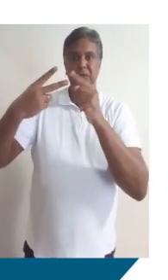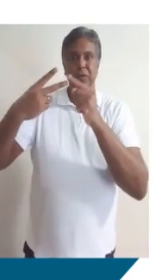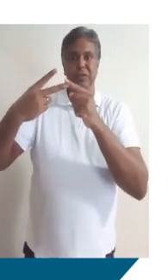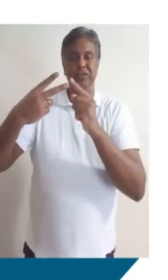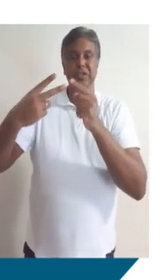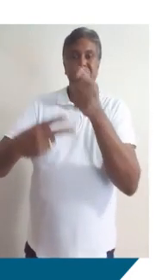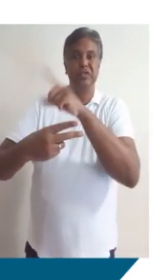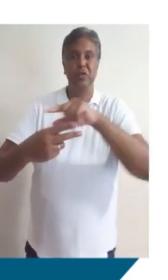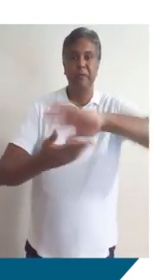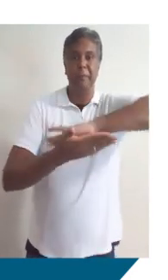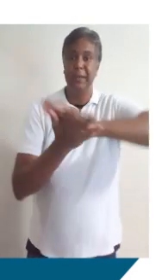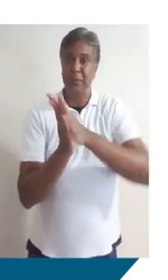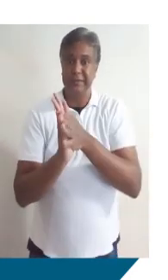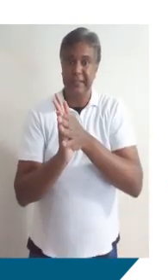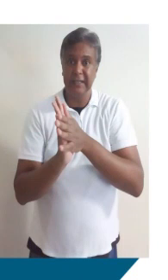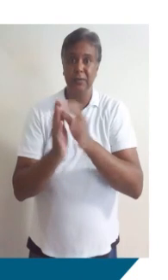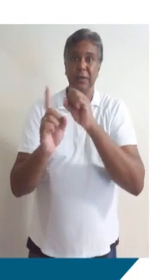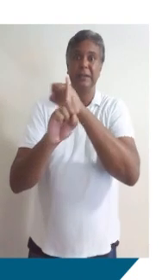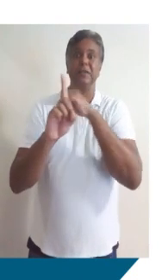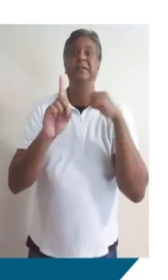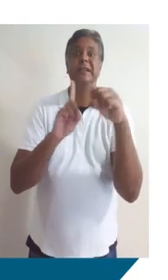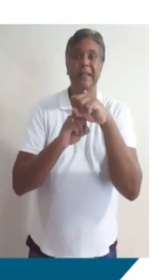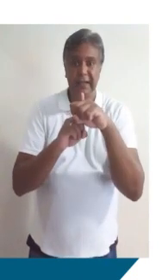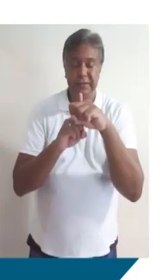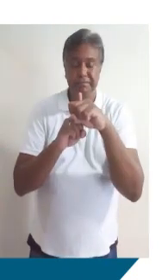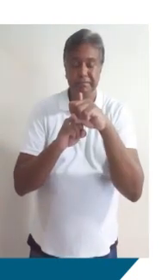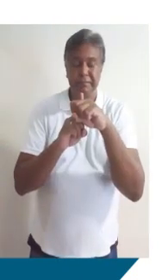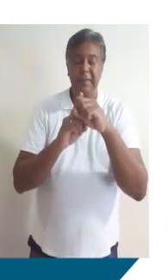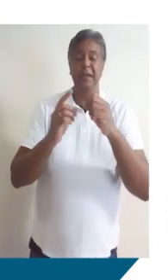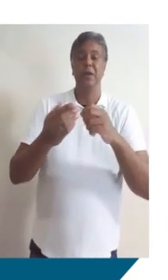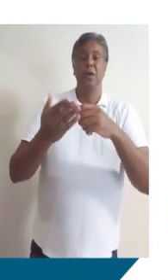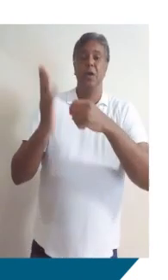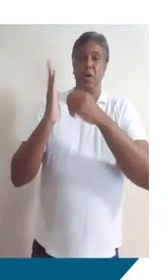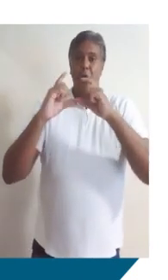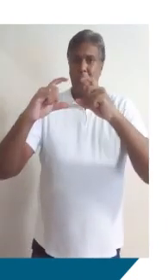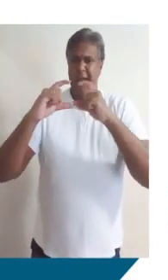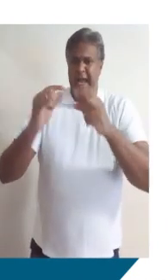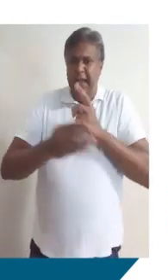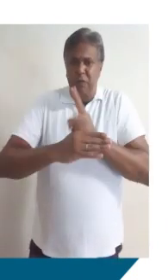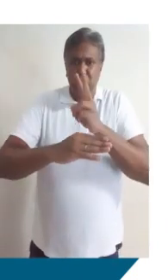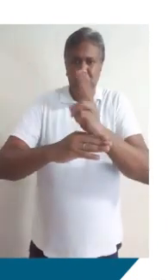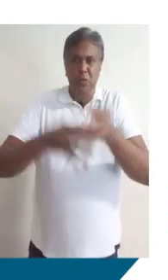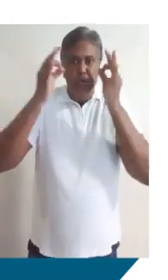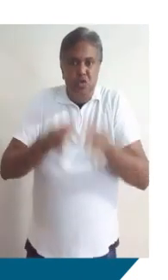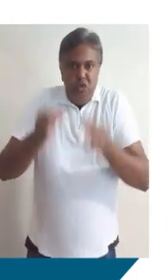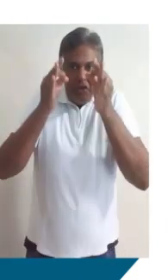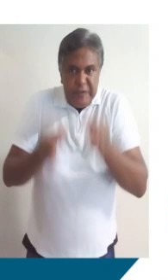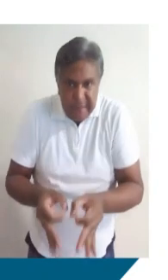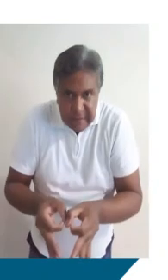termo preconceito da sociedade. O restante do parágrafo ele está novamente utilizando para justificar, comprovar